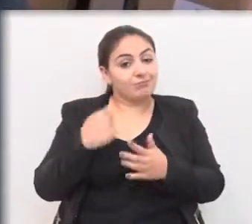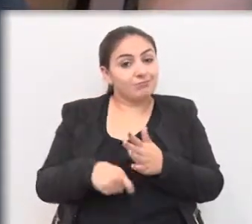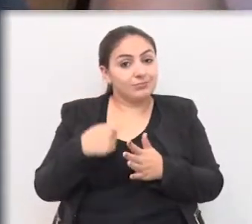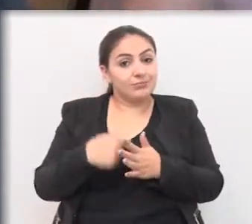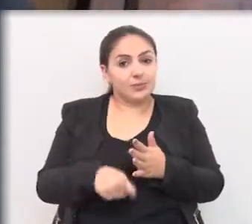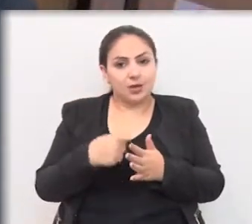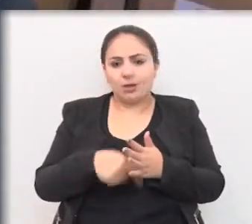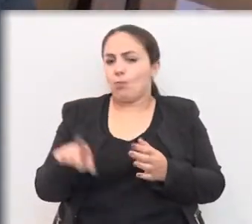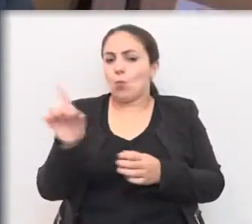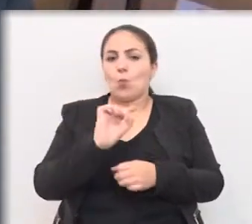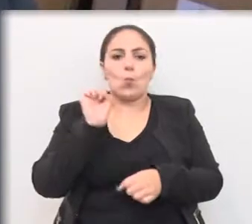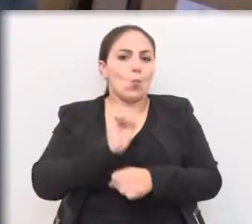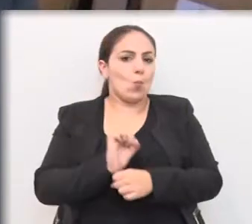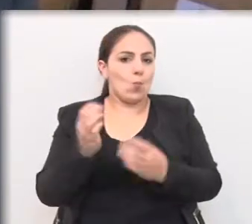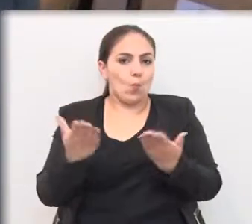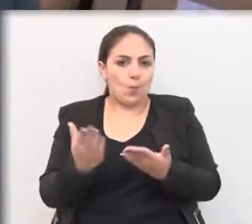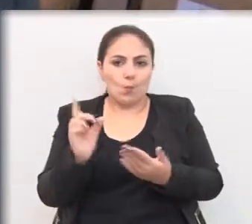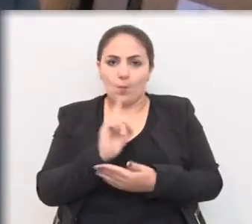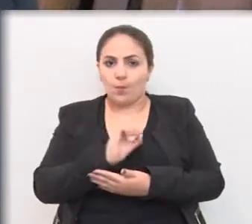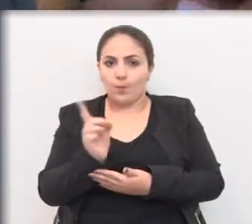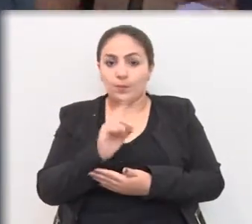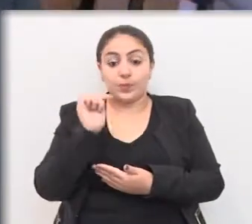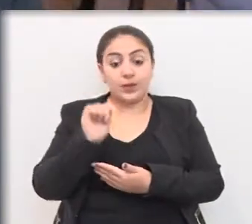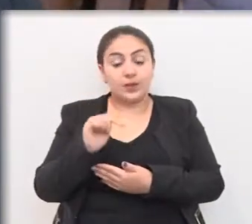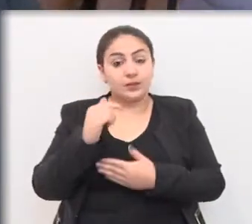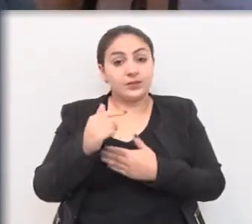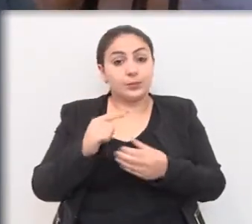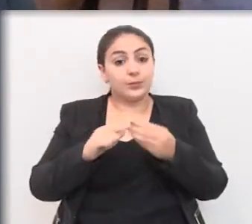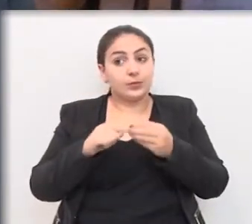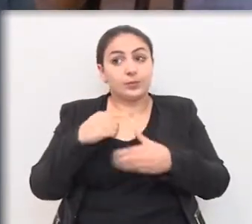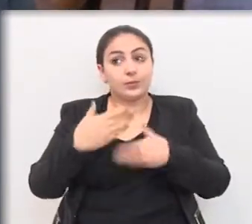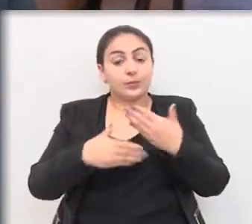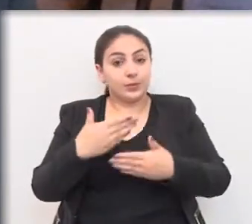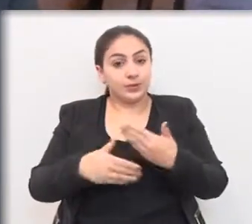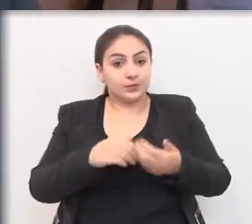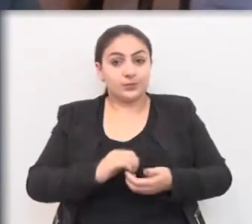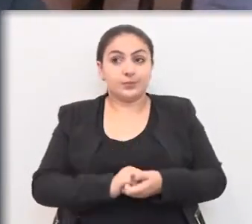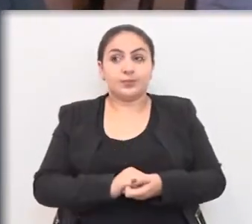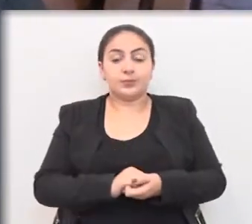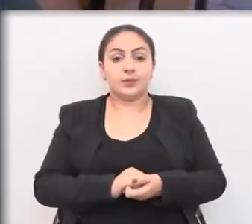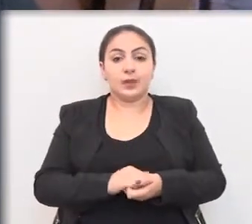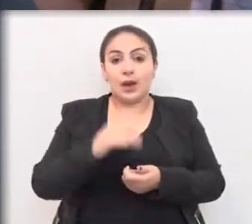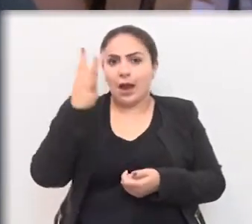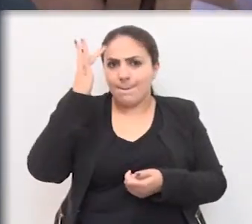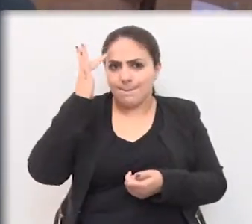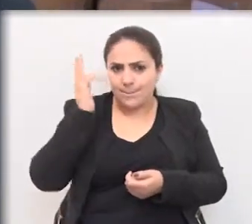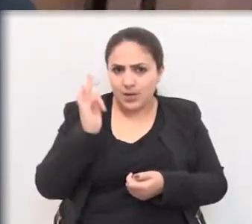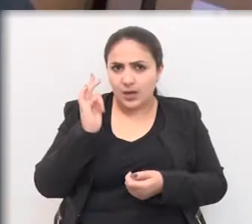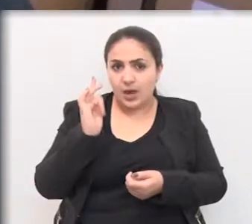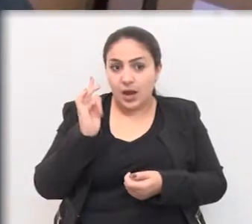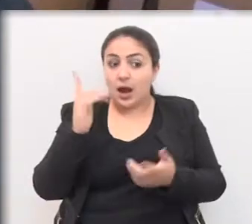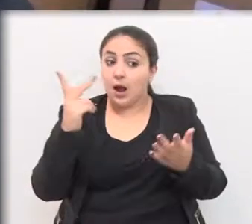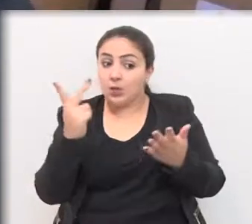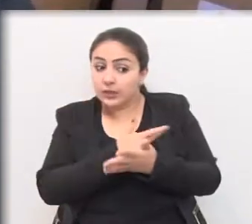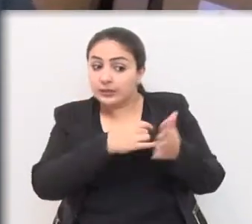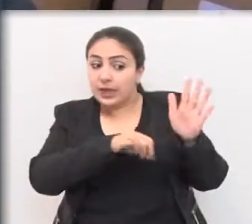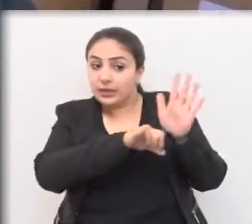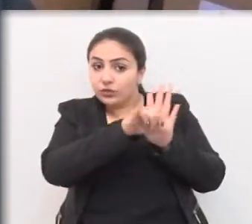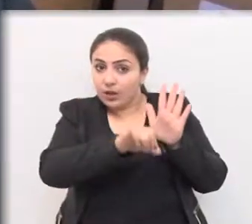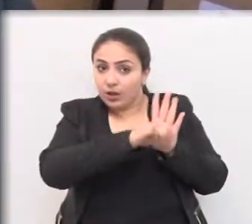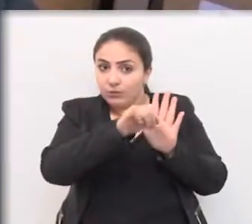essa luta, ela não vai parar hoje, não. Esse é o passo principal. Mas amanhã tem que acontecer